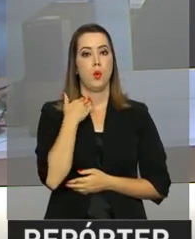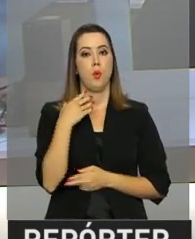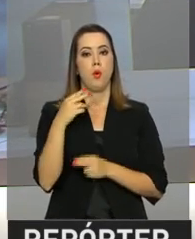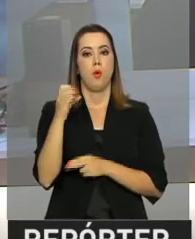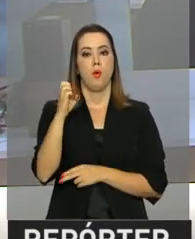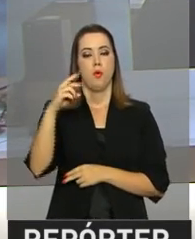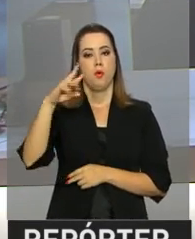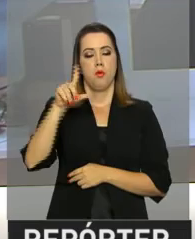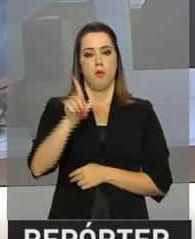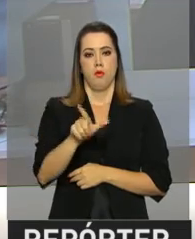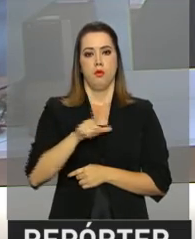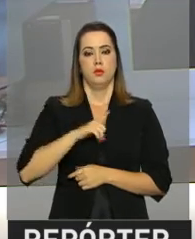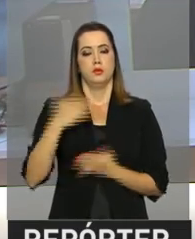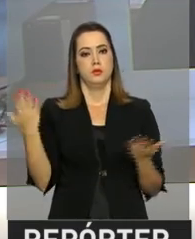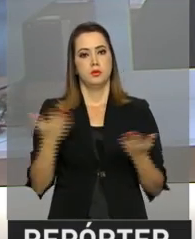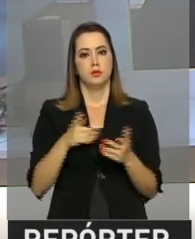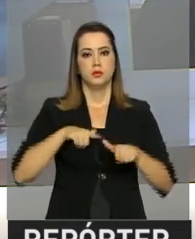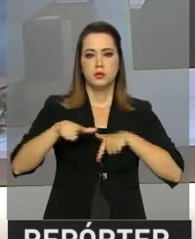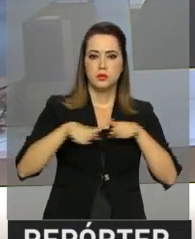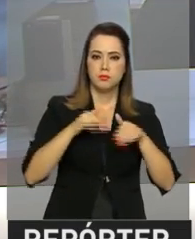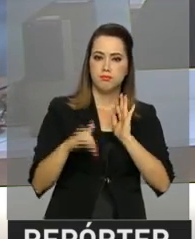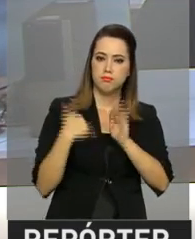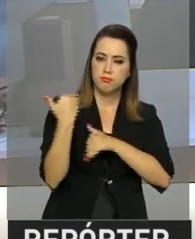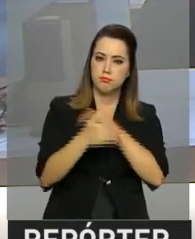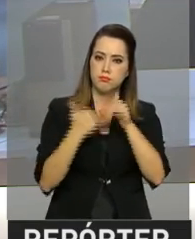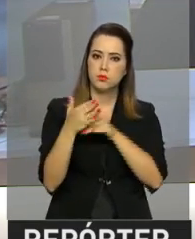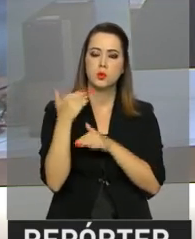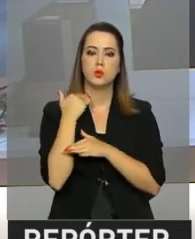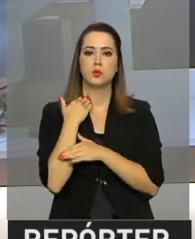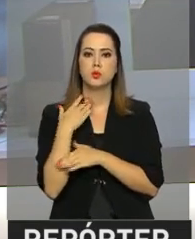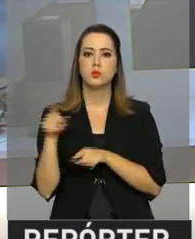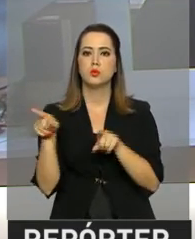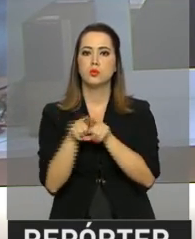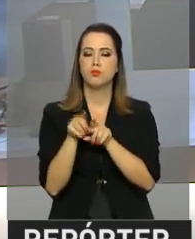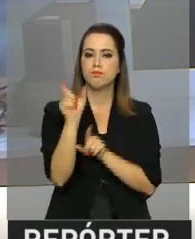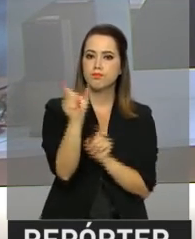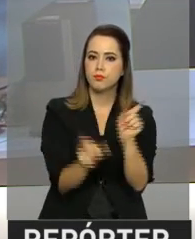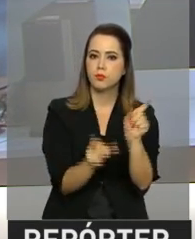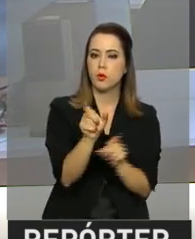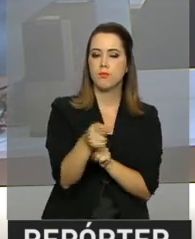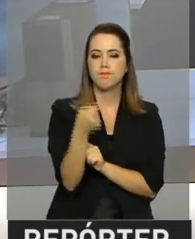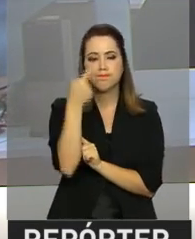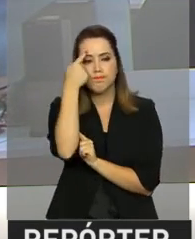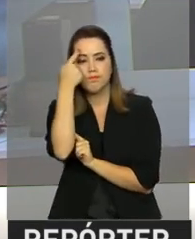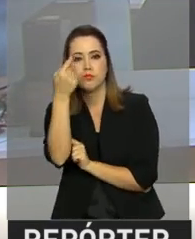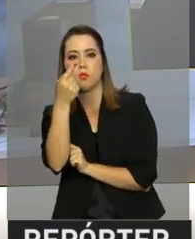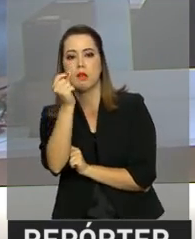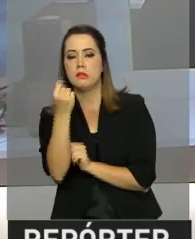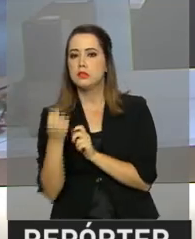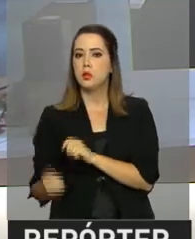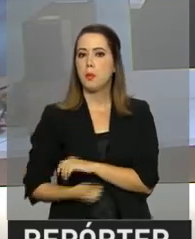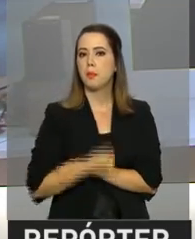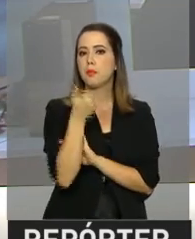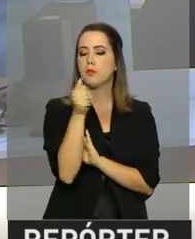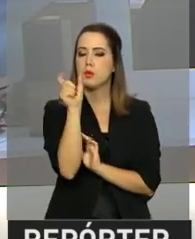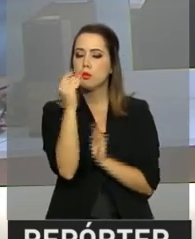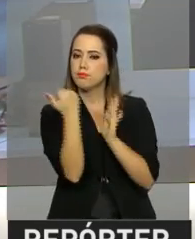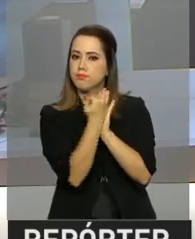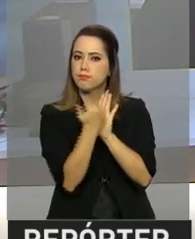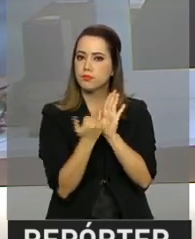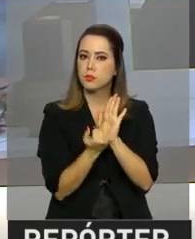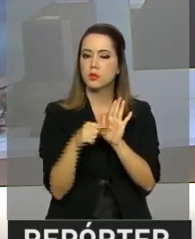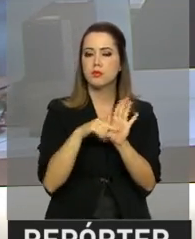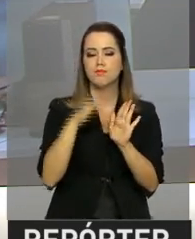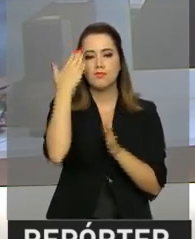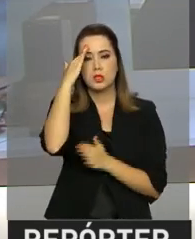para melhorar o relacionamento entre os bancos e os clientes. A ideia é adotar uma série de medidas para facilitar o entendimento, que às